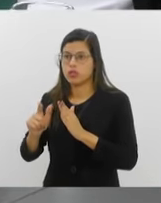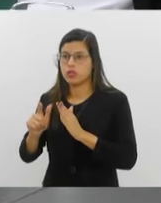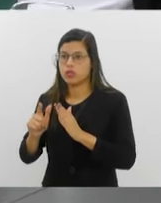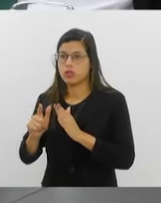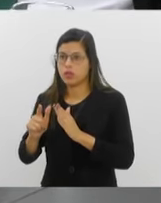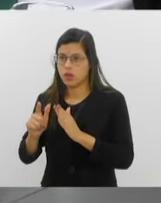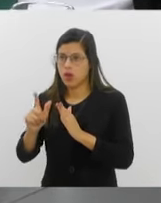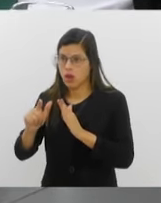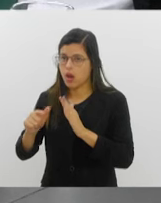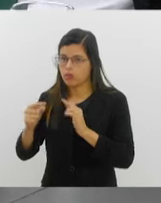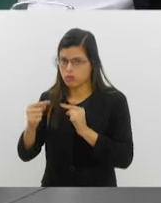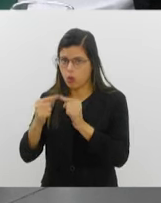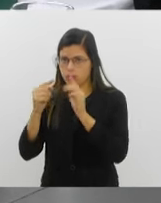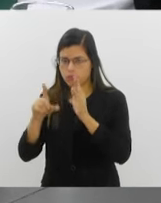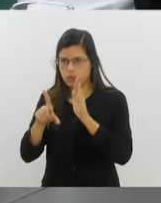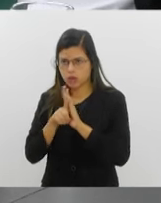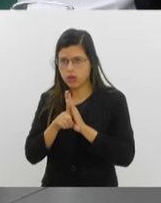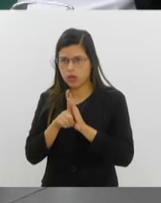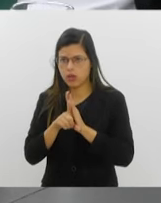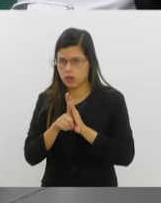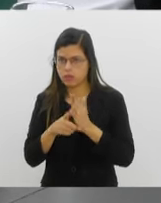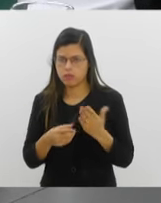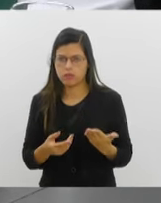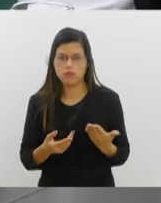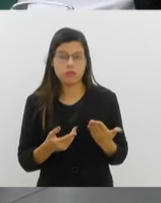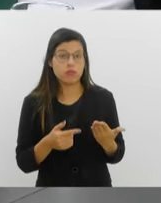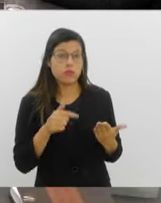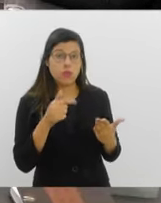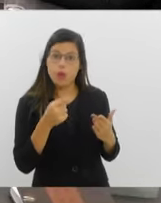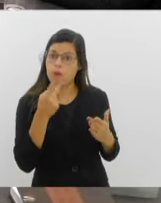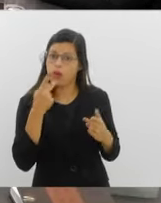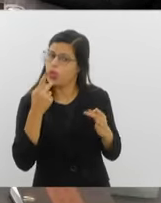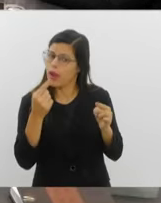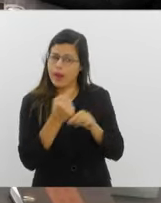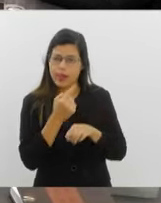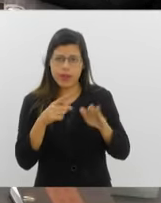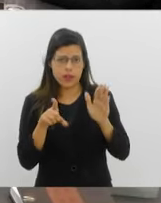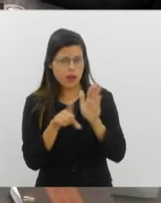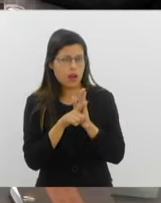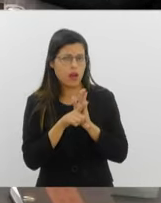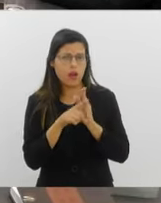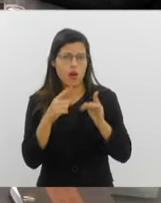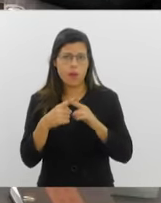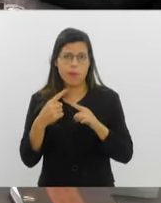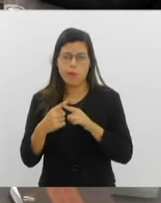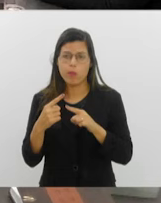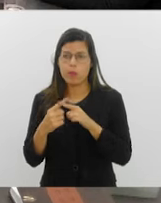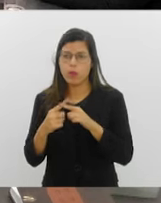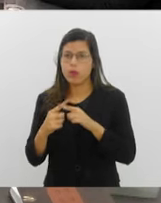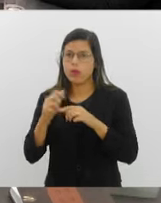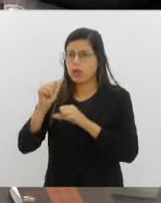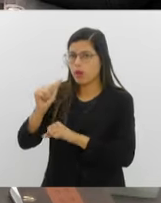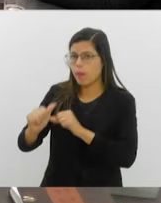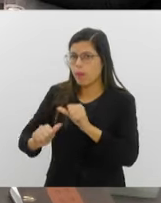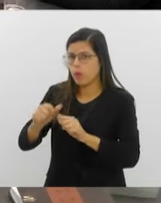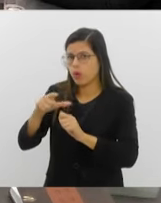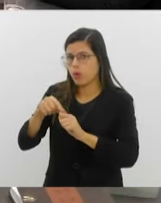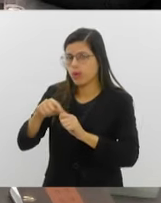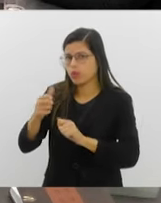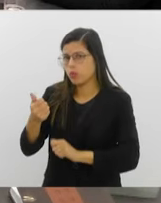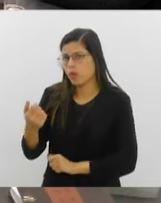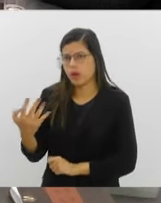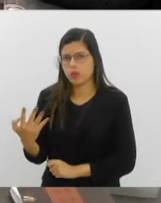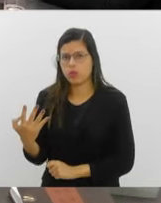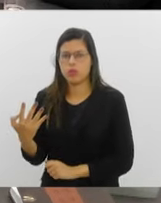é legal. Tem um vício de iniciativa. Eu diria, se me permitem, que ele é ilegal porque contraria, sem alterar, uma lei, o artigo 14 de uma lei